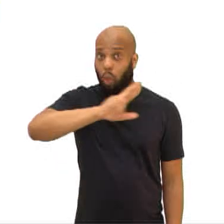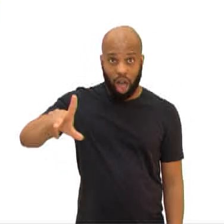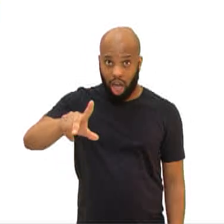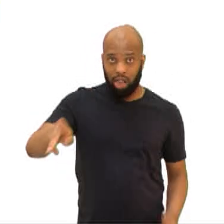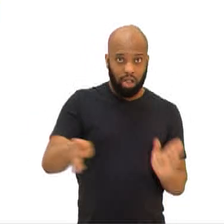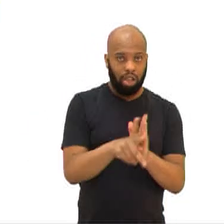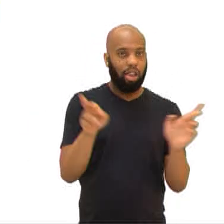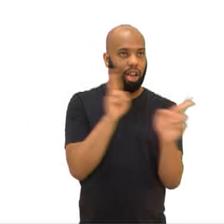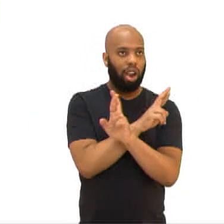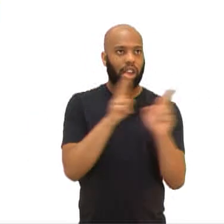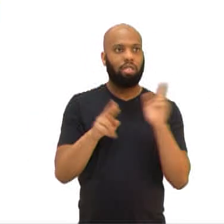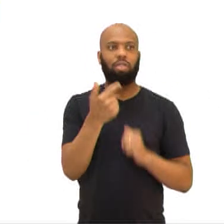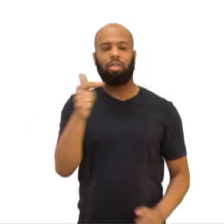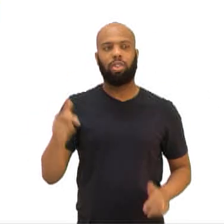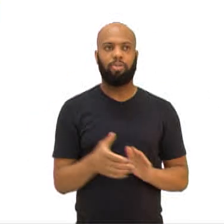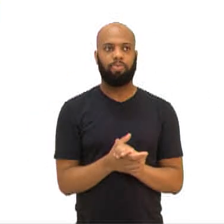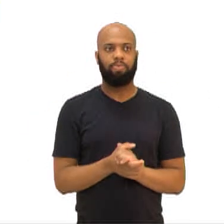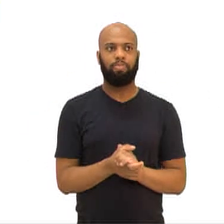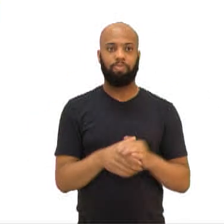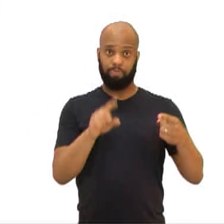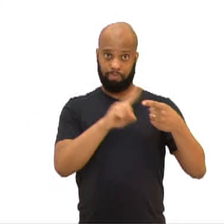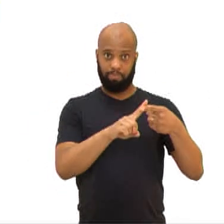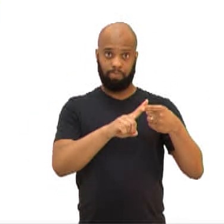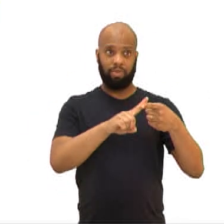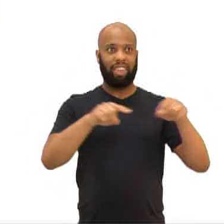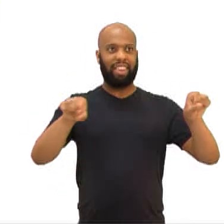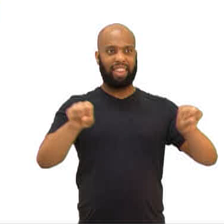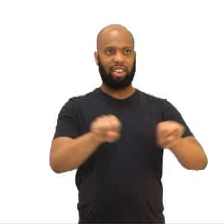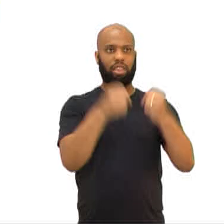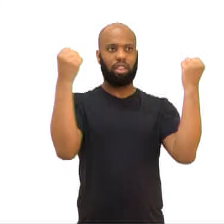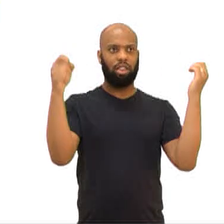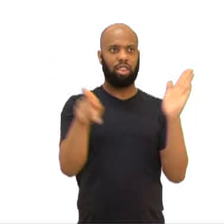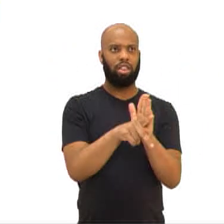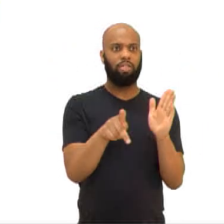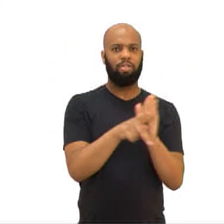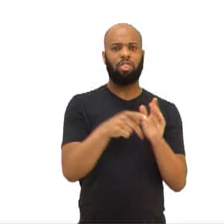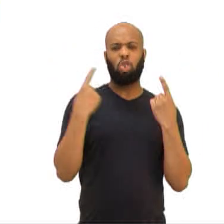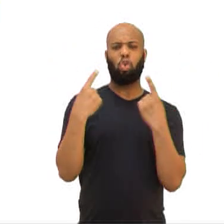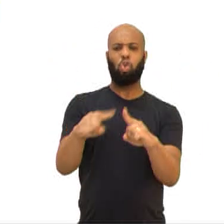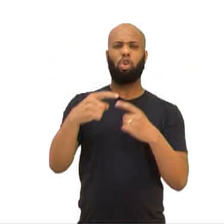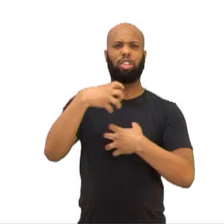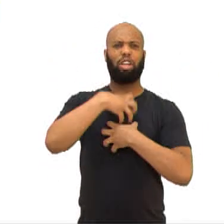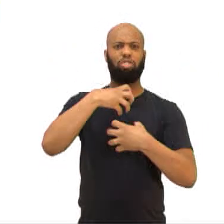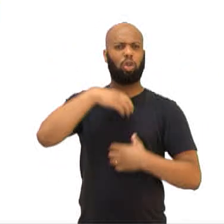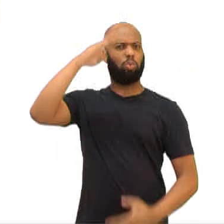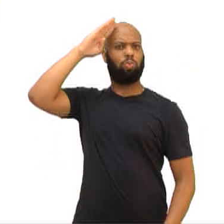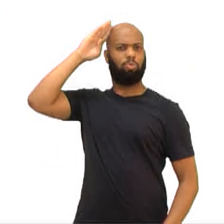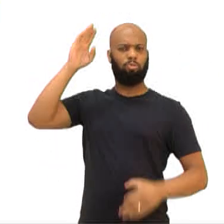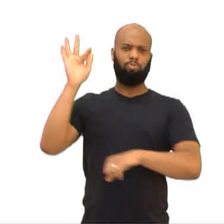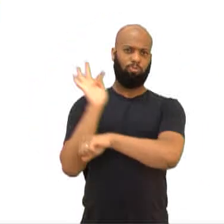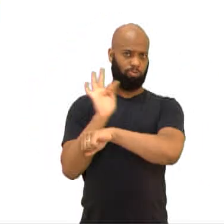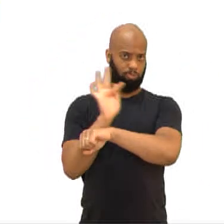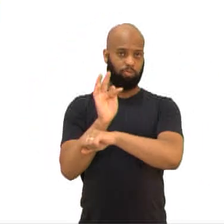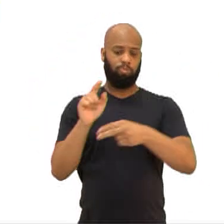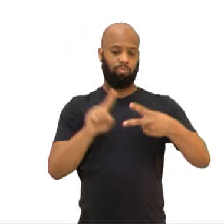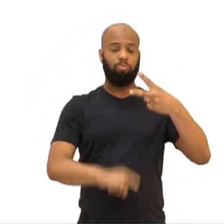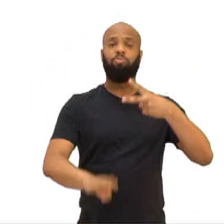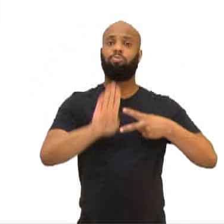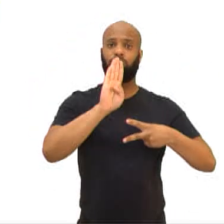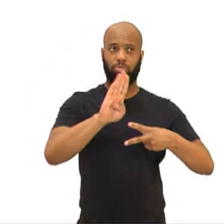não está relacionado à arte moderna? Alternativa A, ruptura contra a arte acadêmica. Alternativa